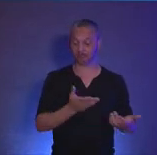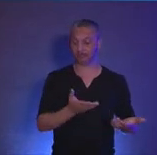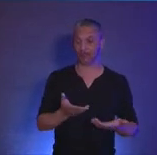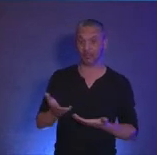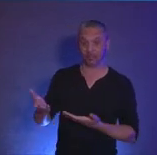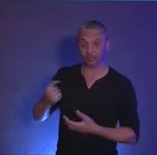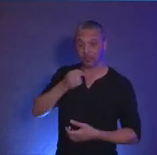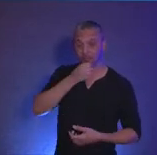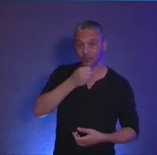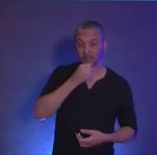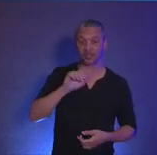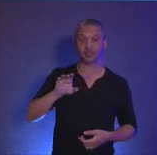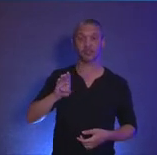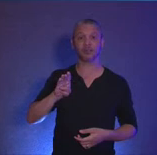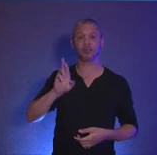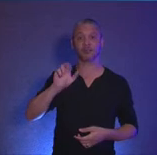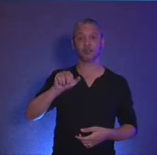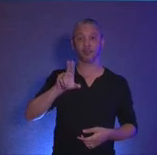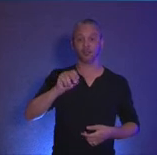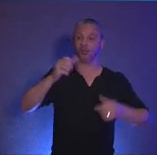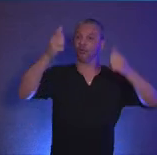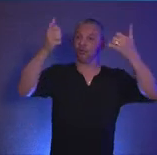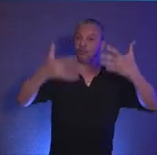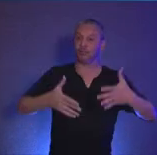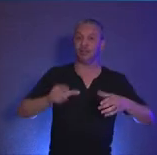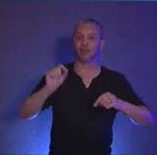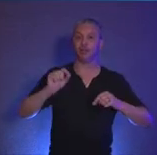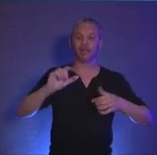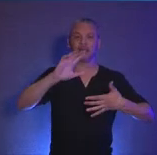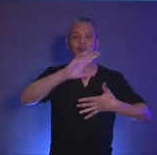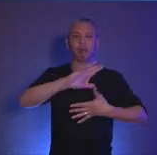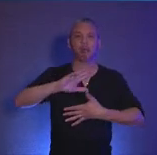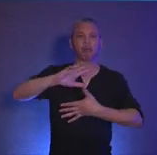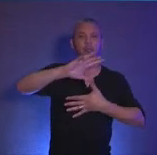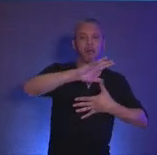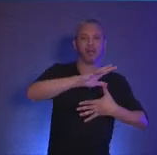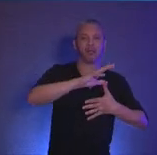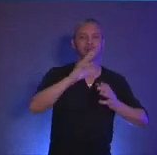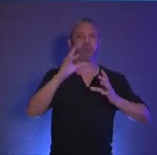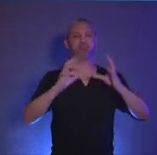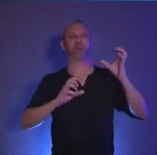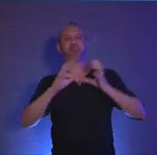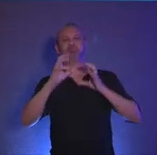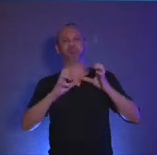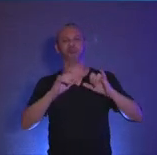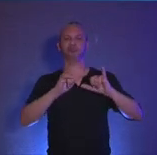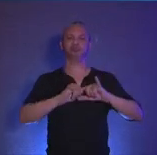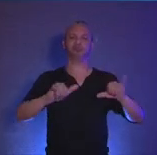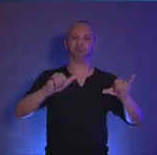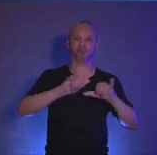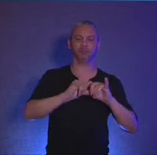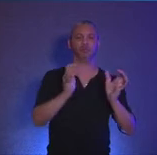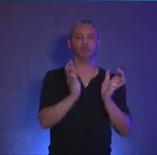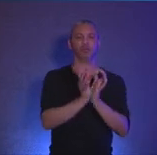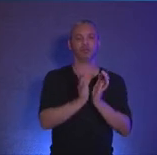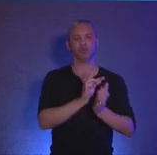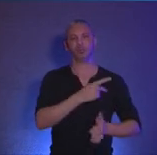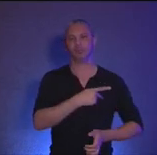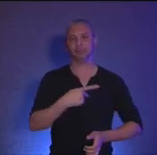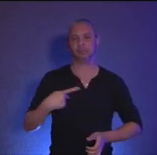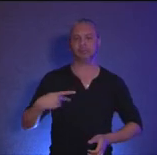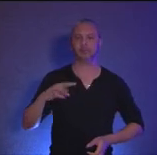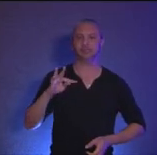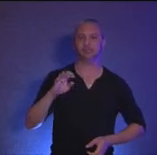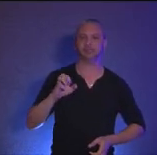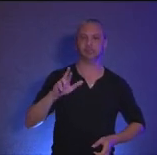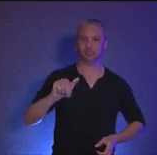convido o jornalista Bruno Fonseca, que vai falar sobre o trabalho Mapa dos Conflitos, publicado na Agência Pública e Comissão Pastoral da Terra.